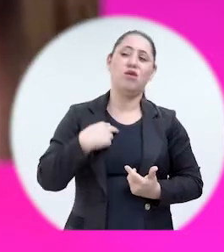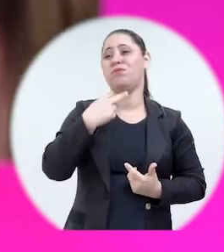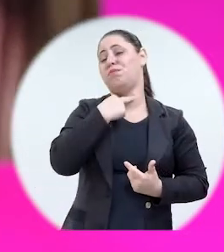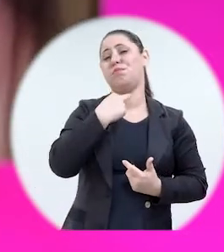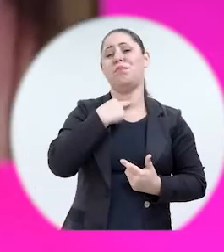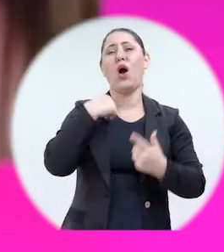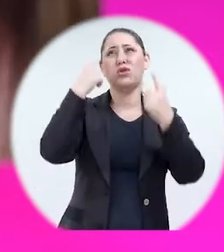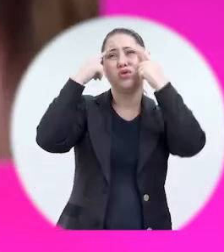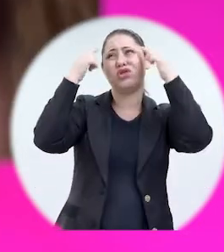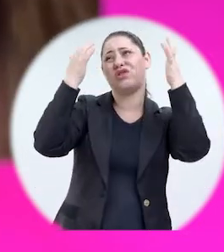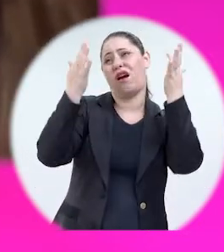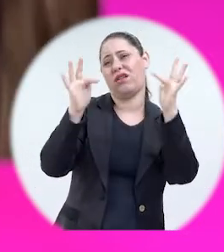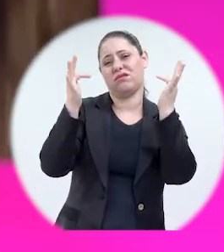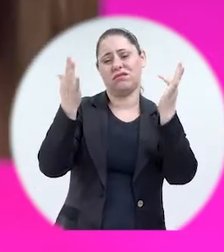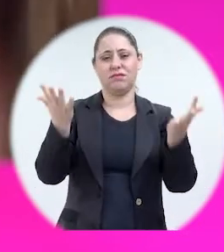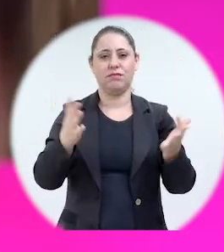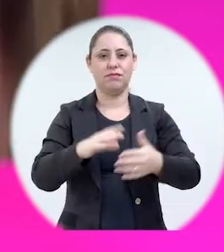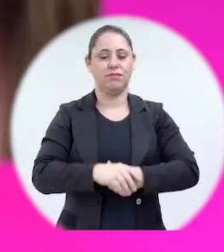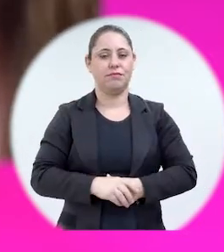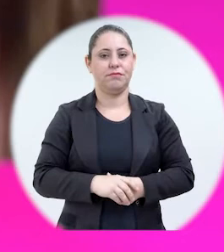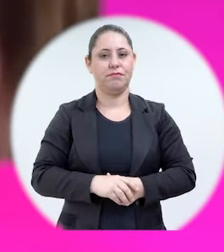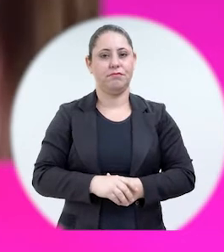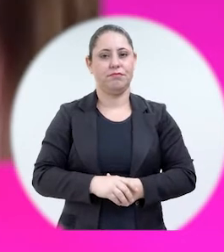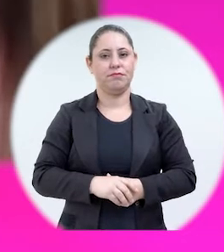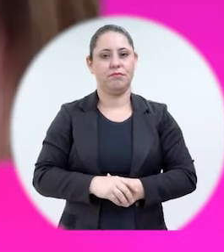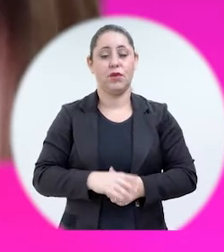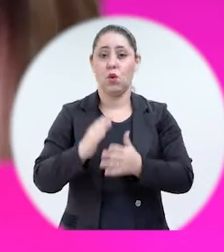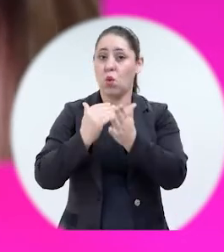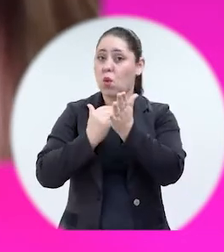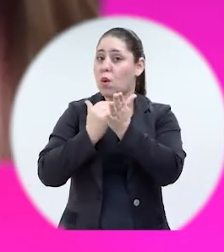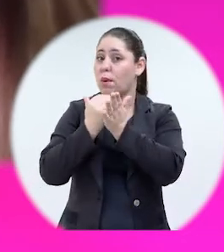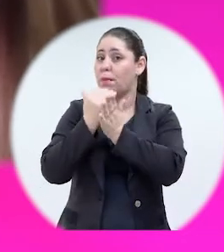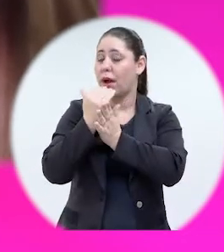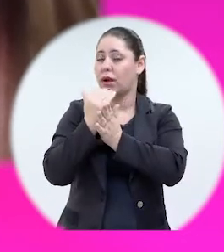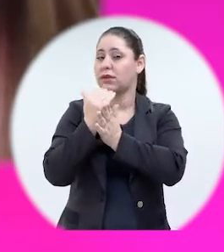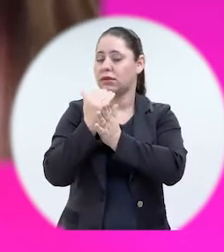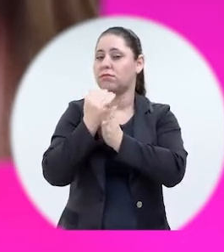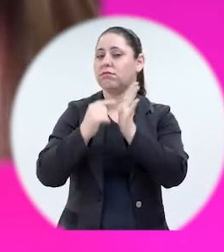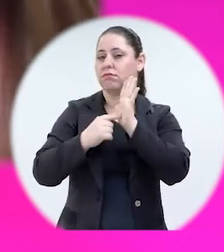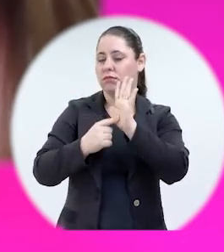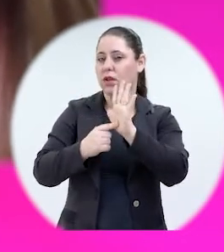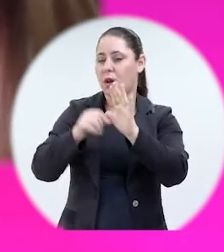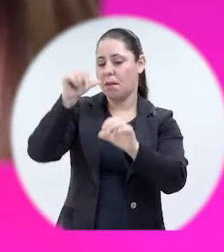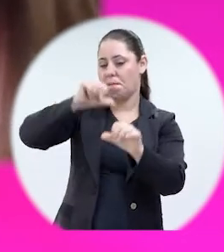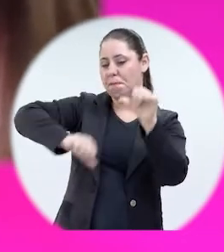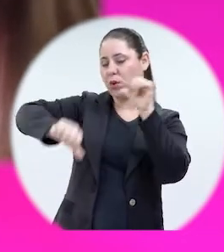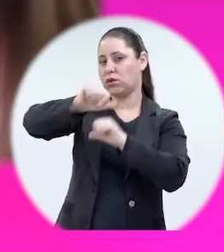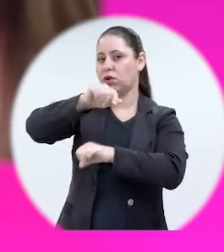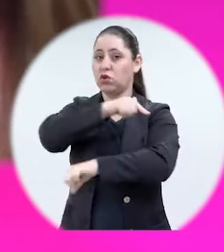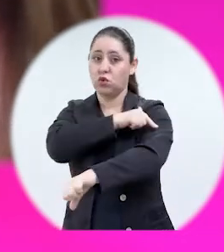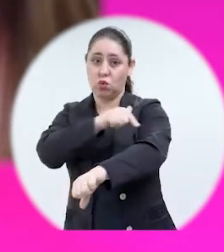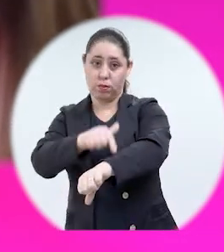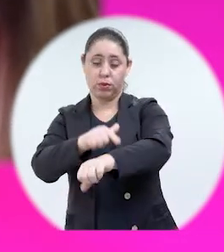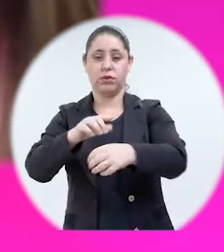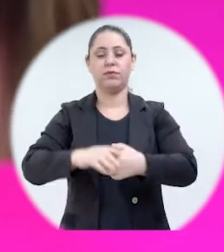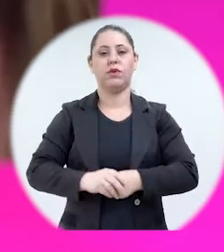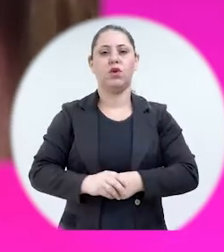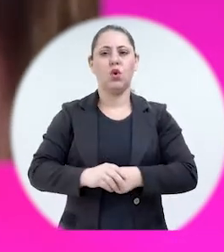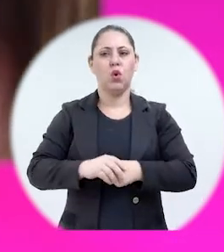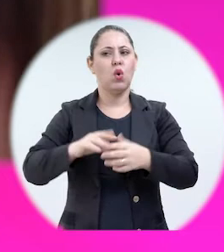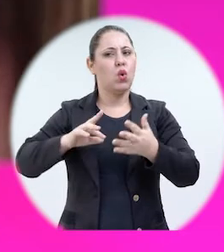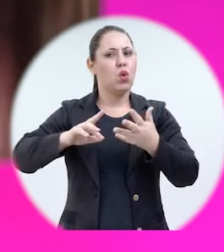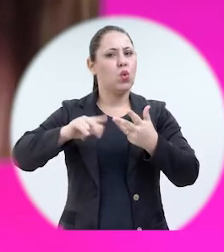cansada, não vou poder, estou com dor de cabeça. Então, começa nessas atitudes de mudanças de